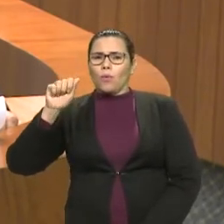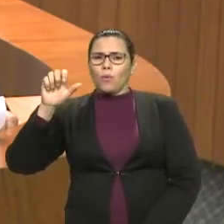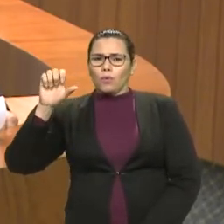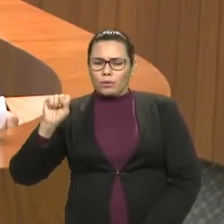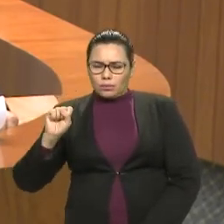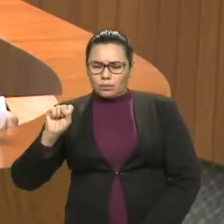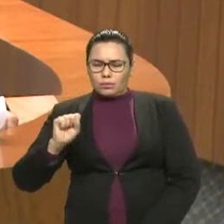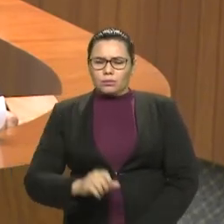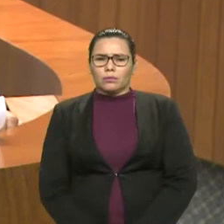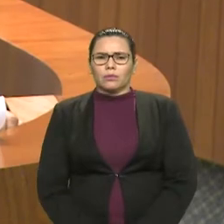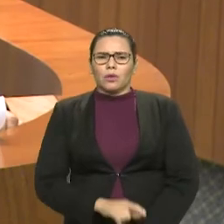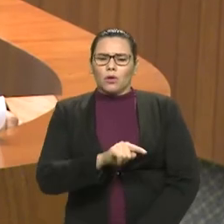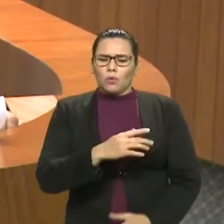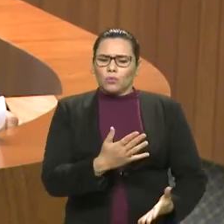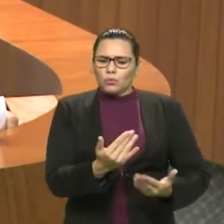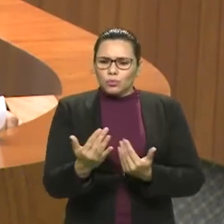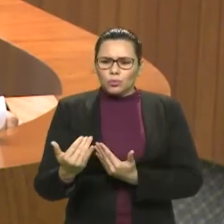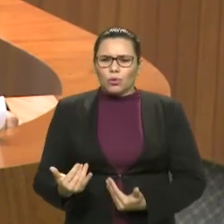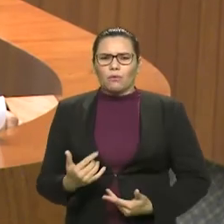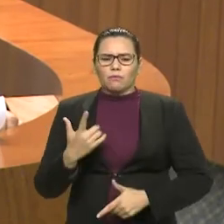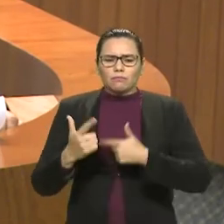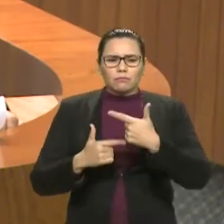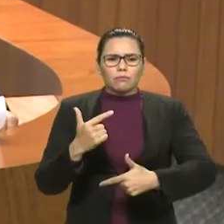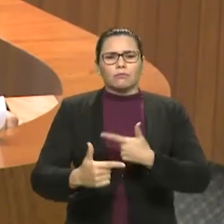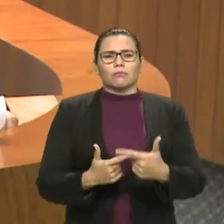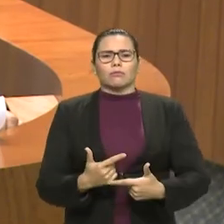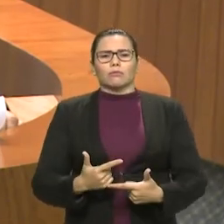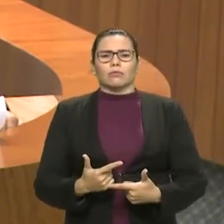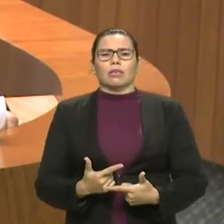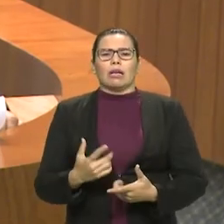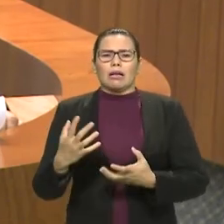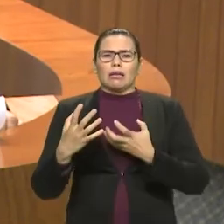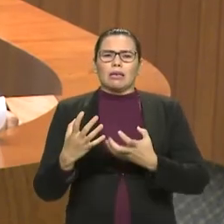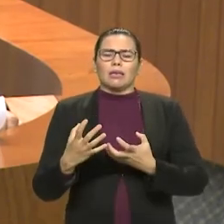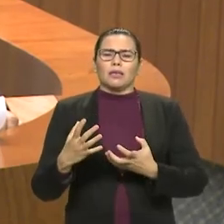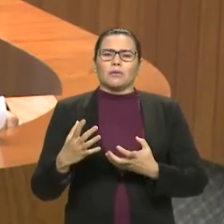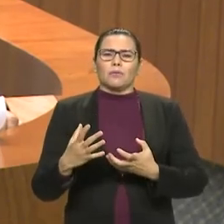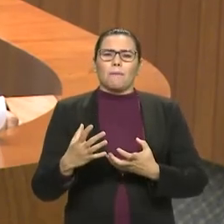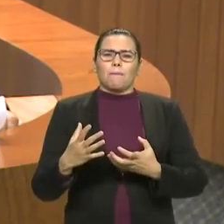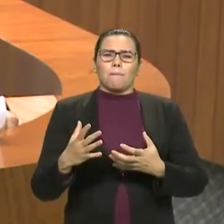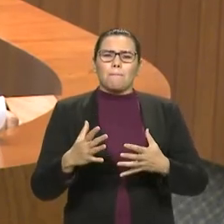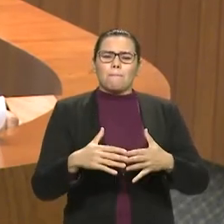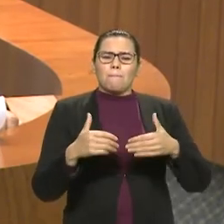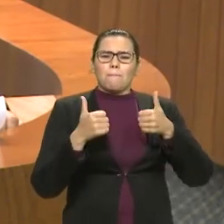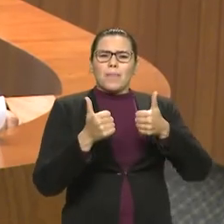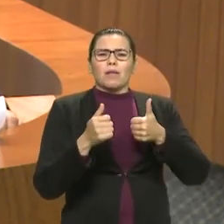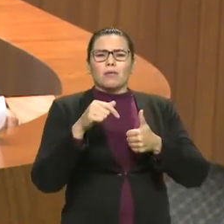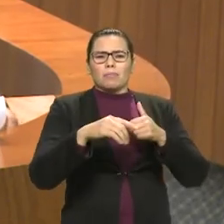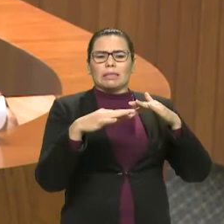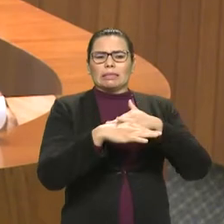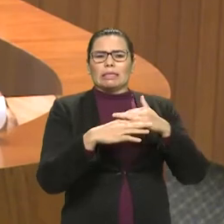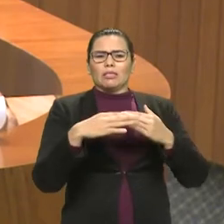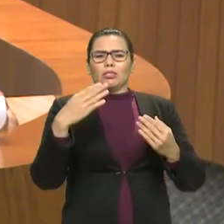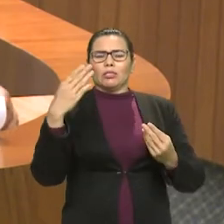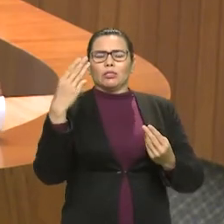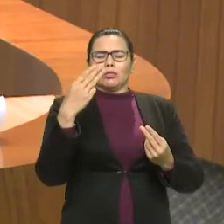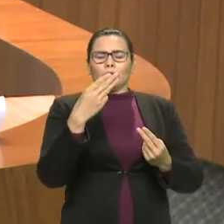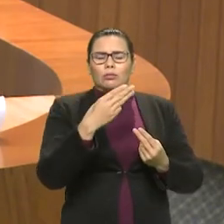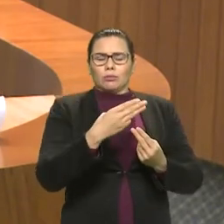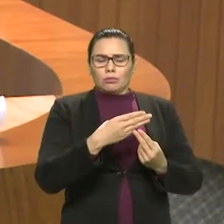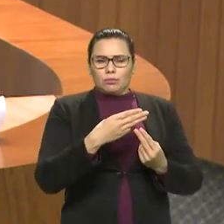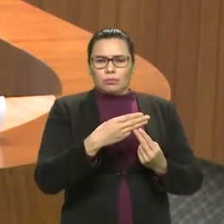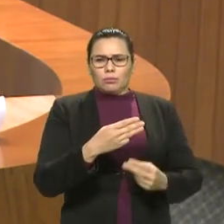é a luta incansável em melhorias para a cidade de Timon e ele sempre